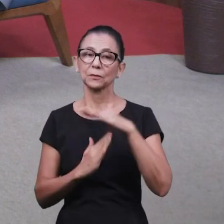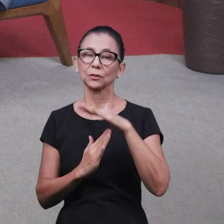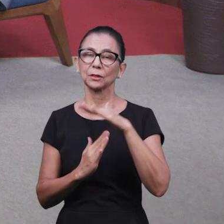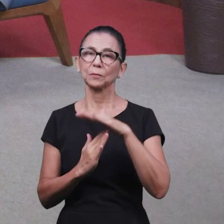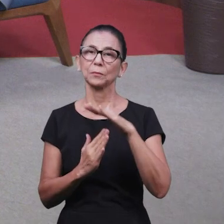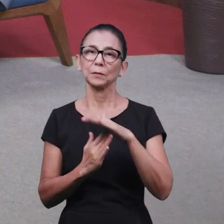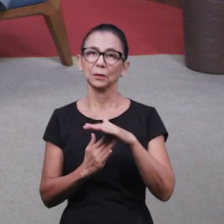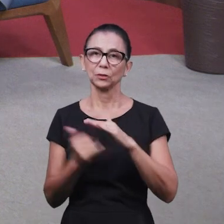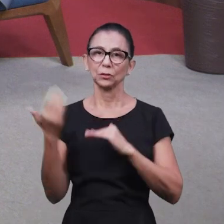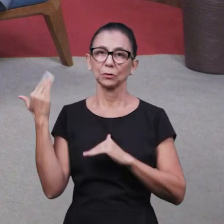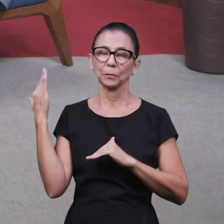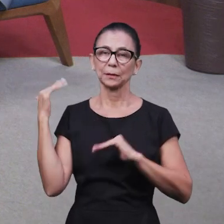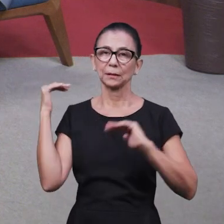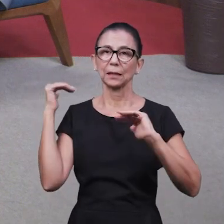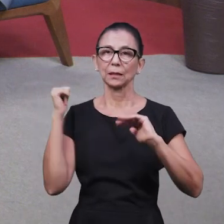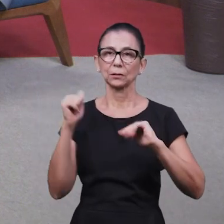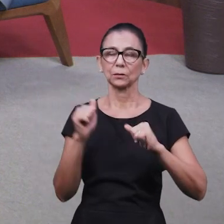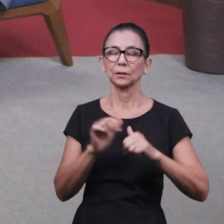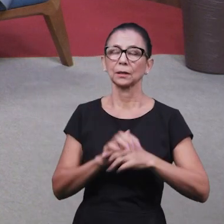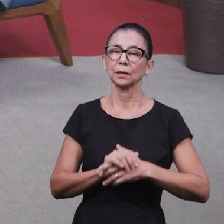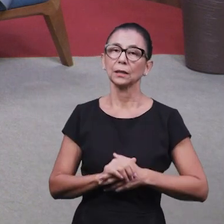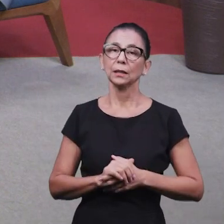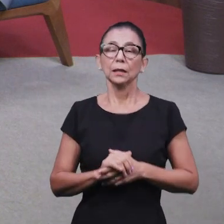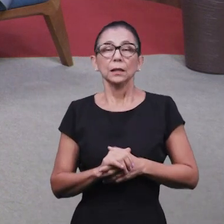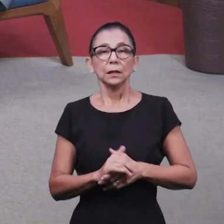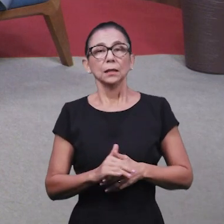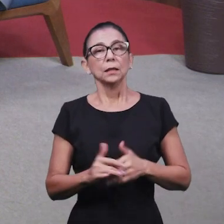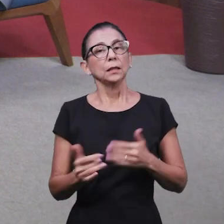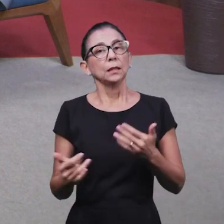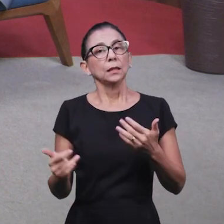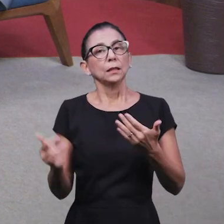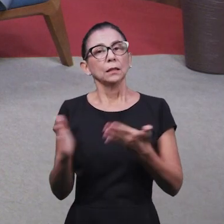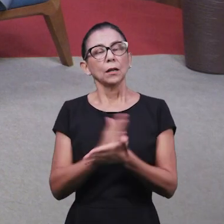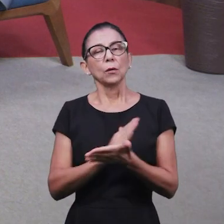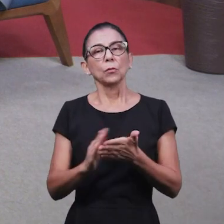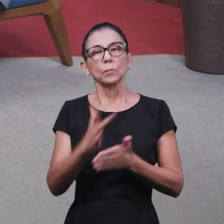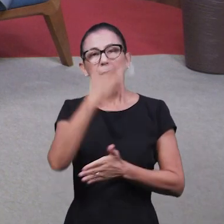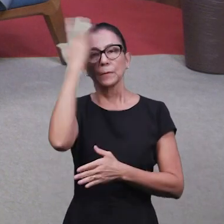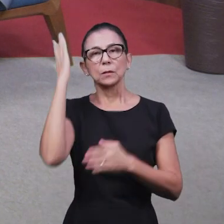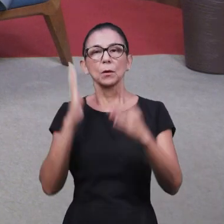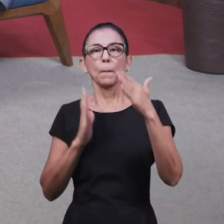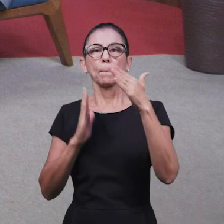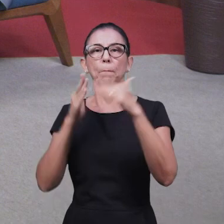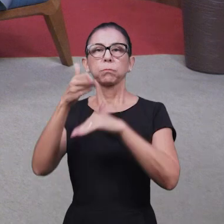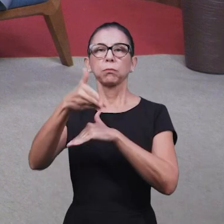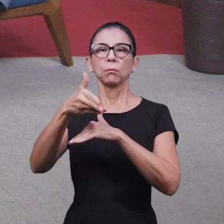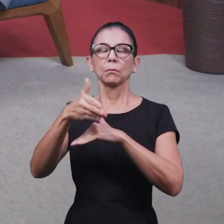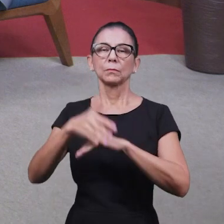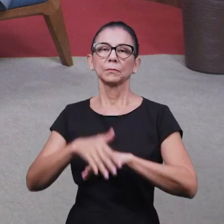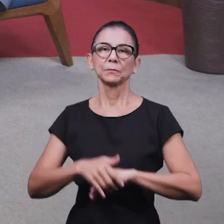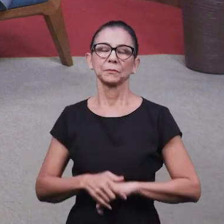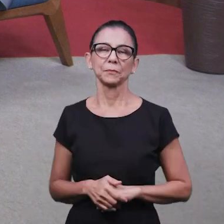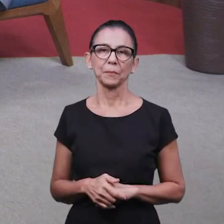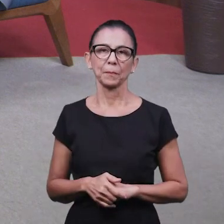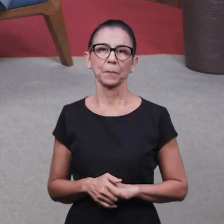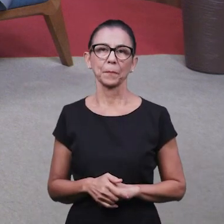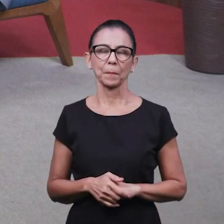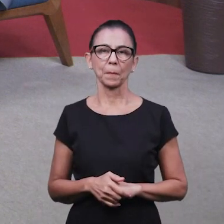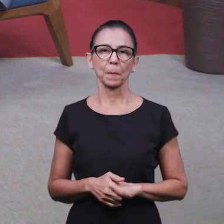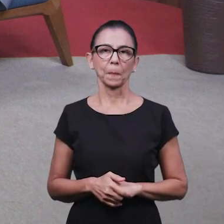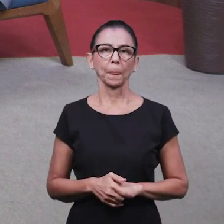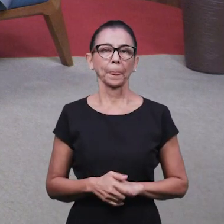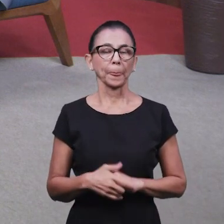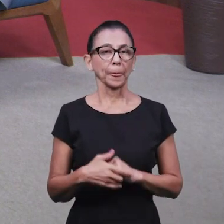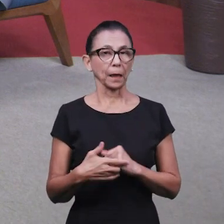foram ultrapassados, então houve juízos, né, não é isso? E na verdade, esses limites